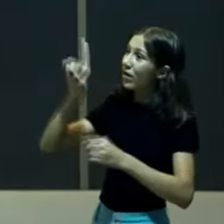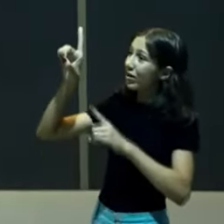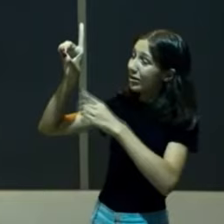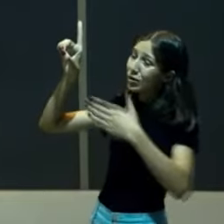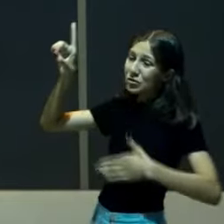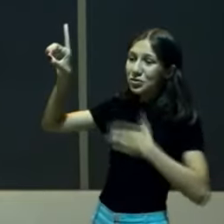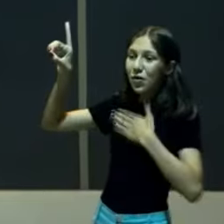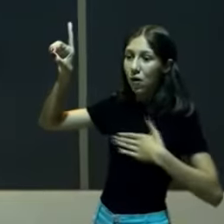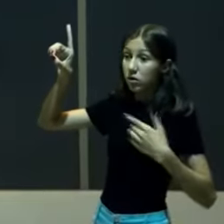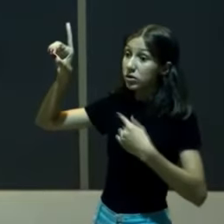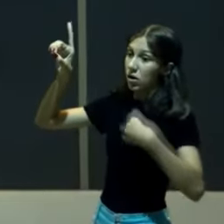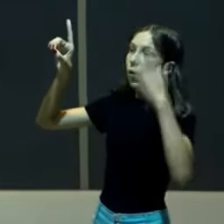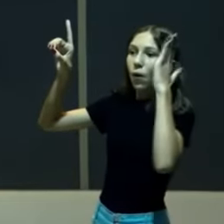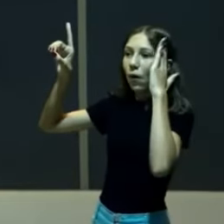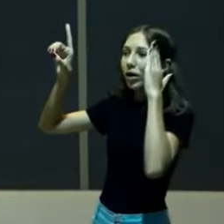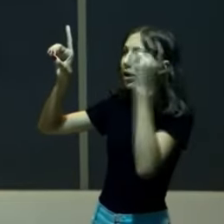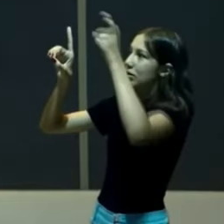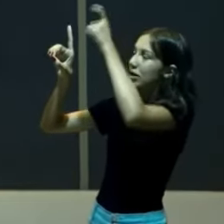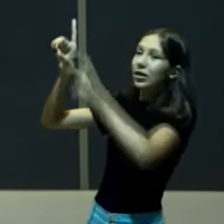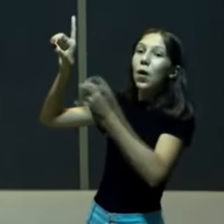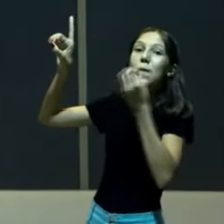esse Deus, ele é generoso.